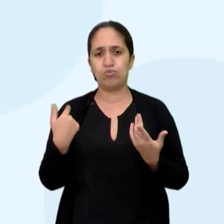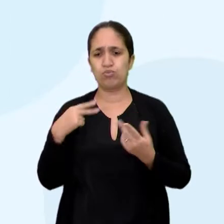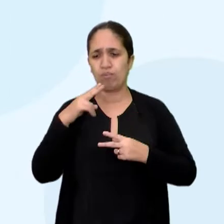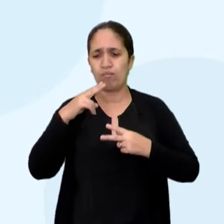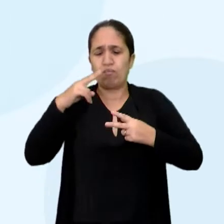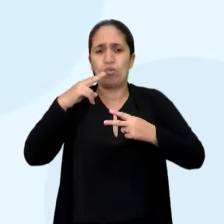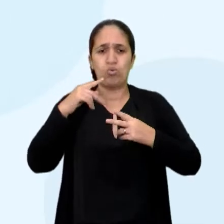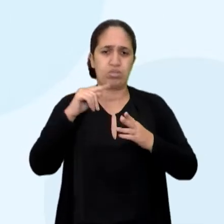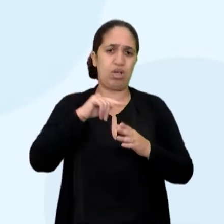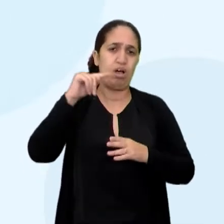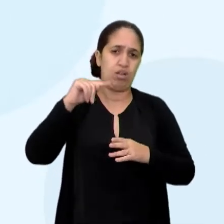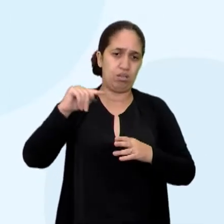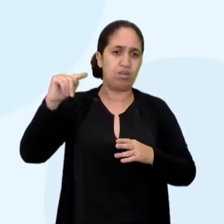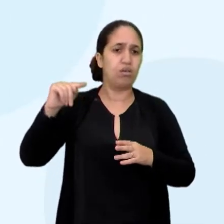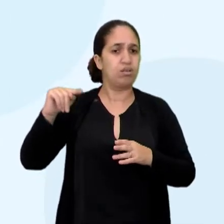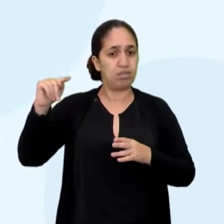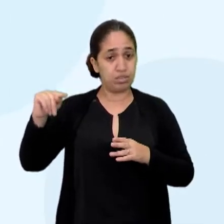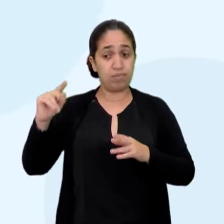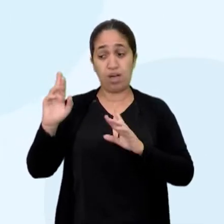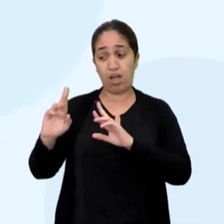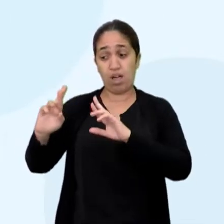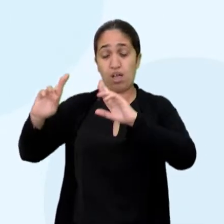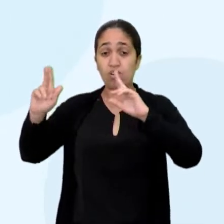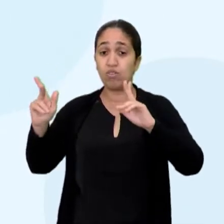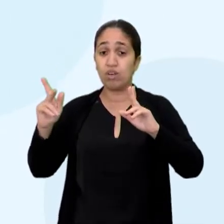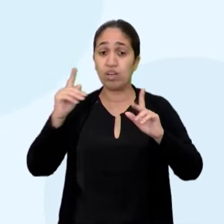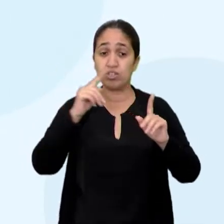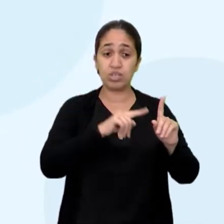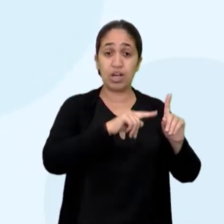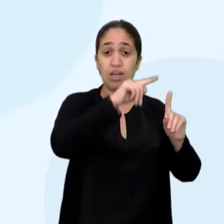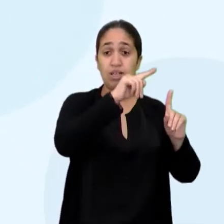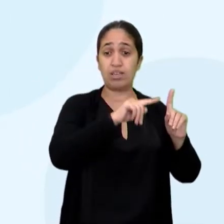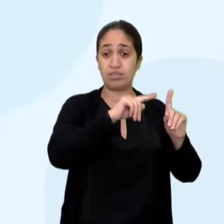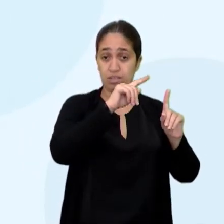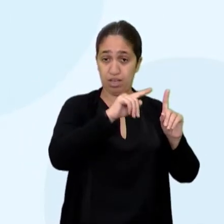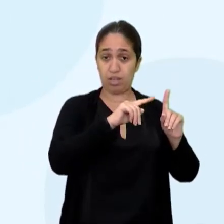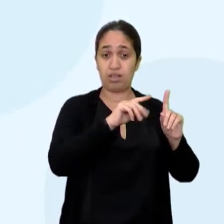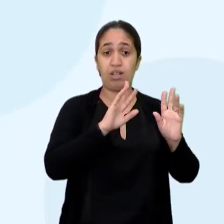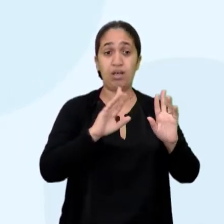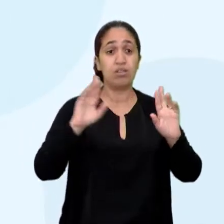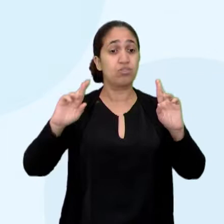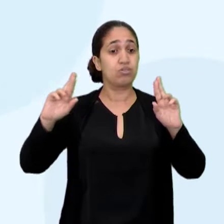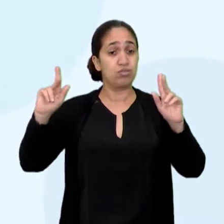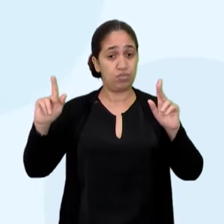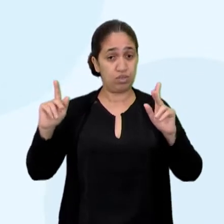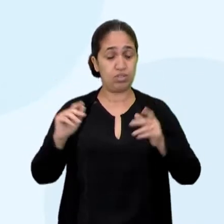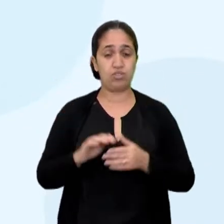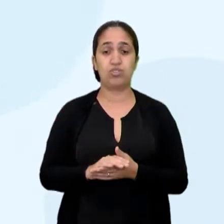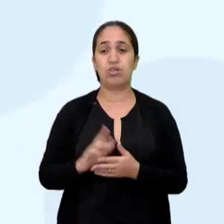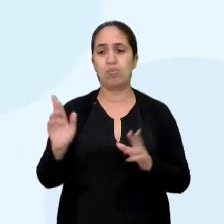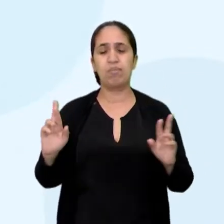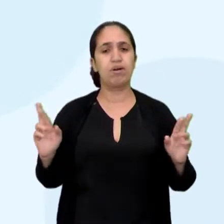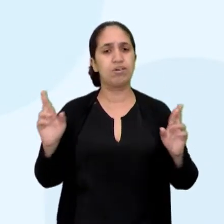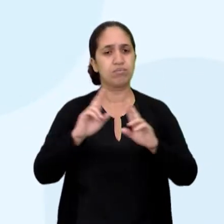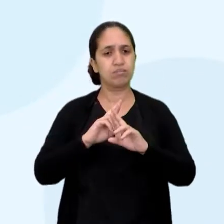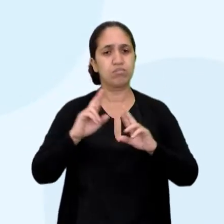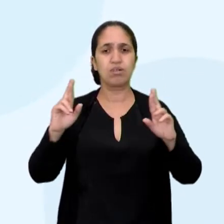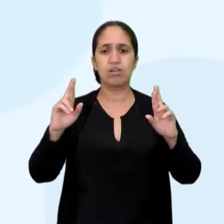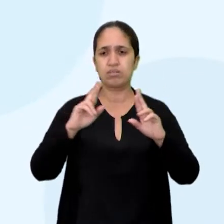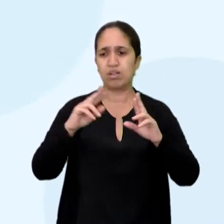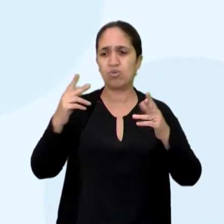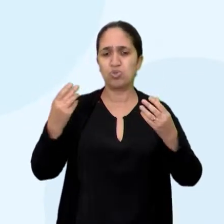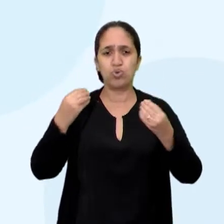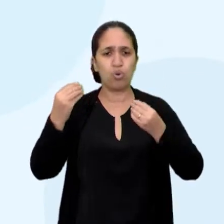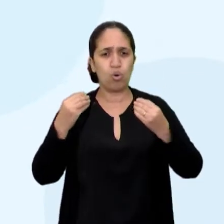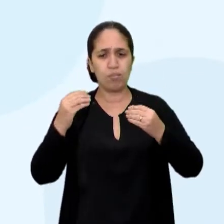intensidade sísmica, tá? Ela é diferente da escala Richter, né? Porque ela mostra já uma relação aí, né, do poder